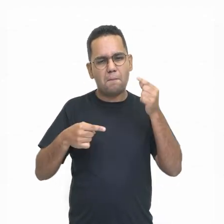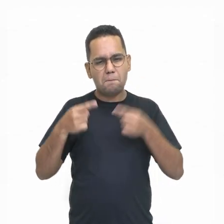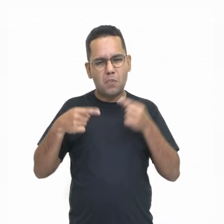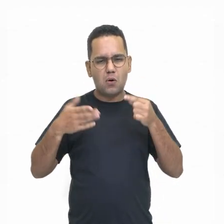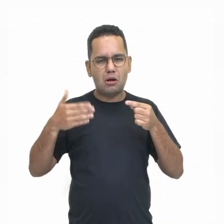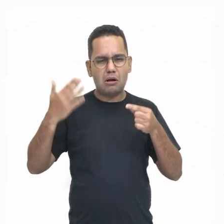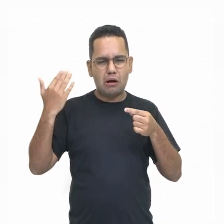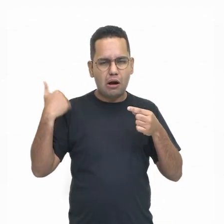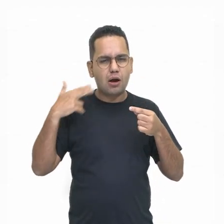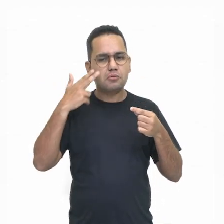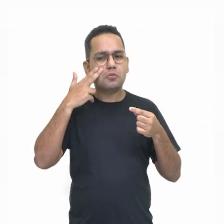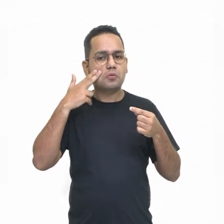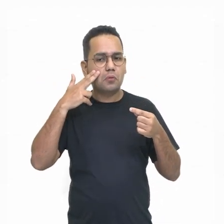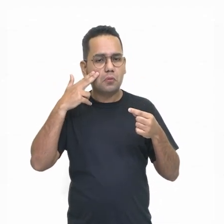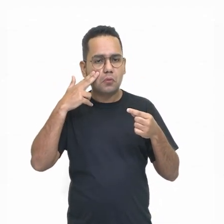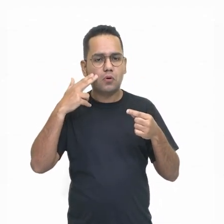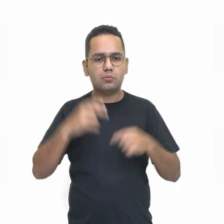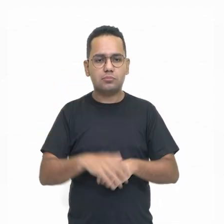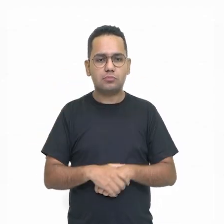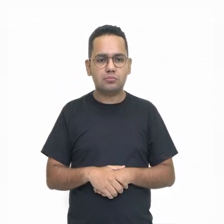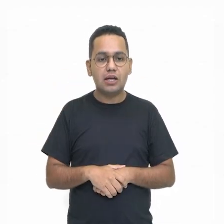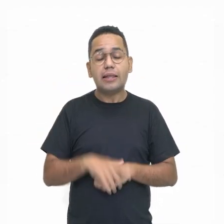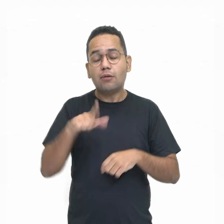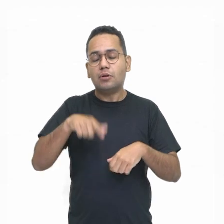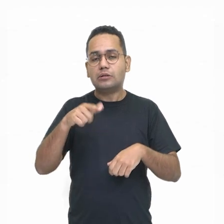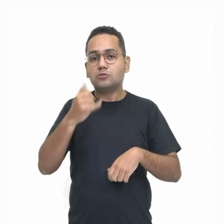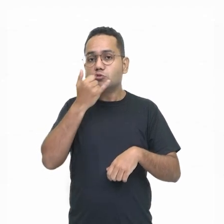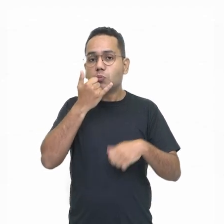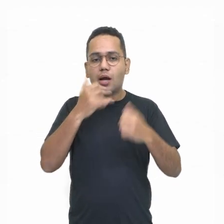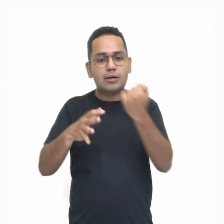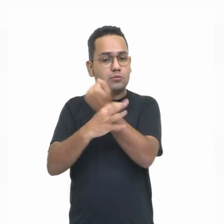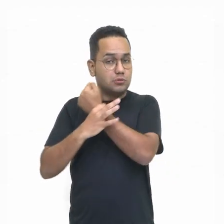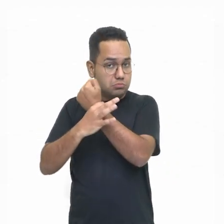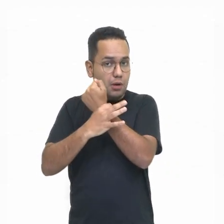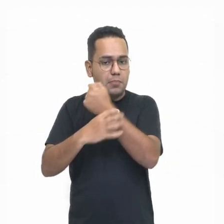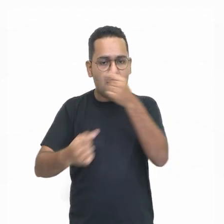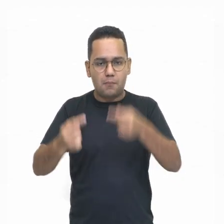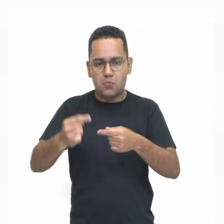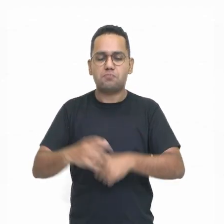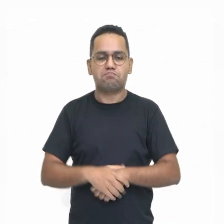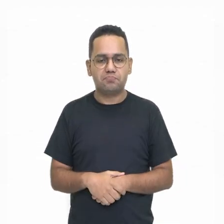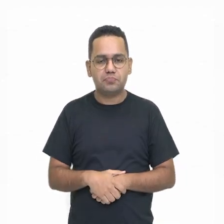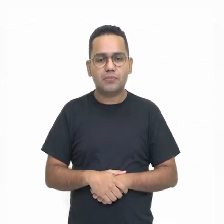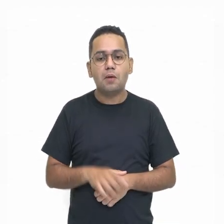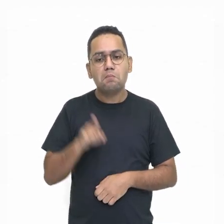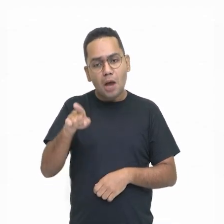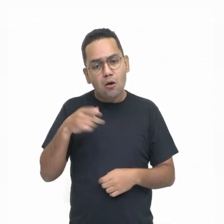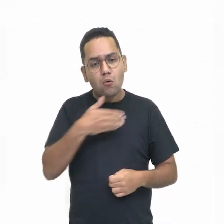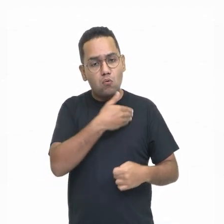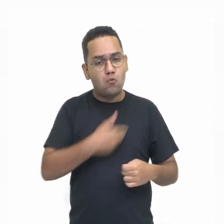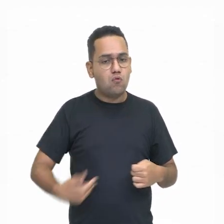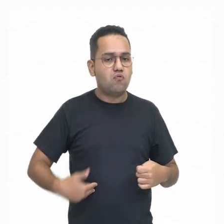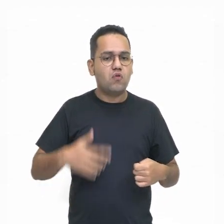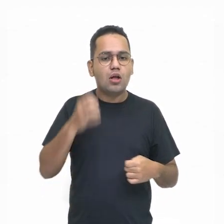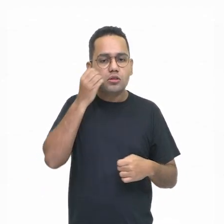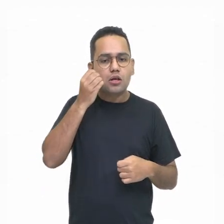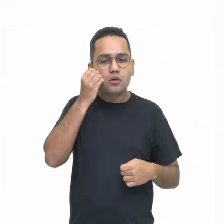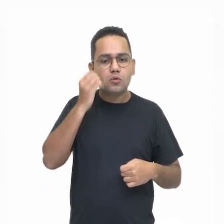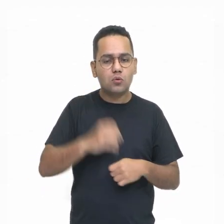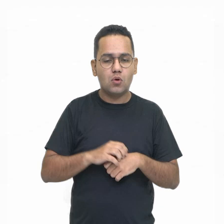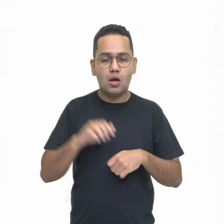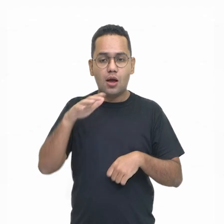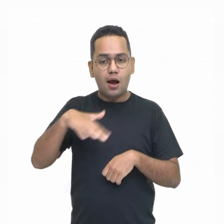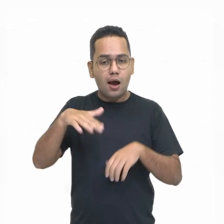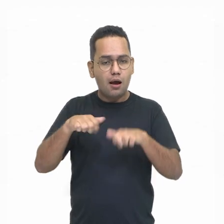Itamar conseguiu formar uma ampla base de apoio no Congresso e realizou uma transição de